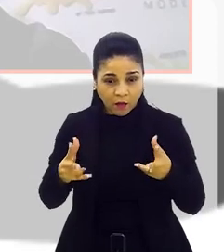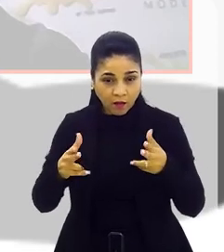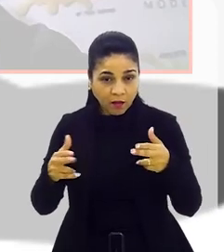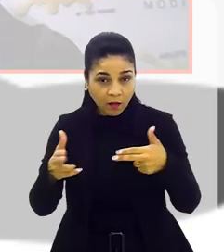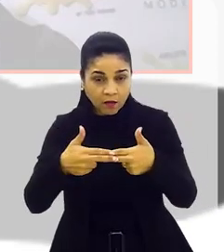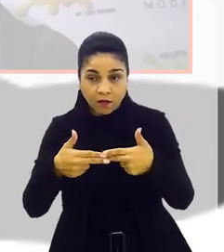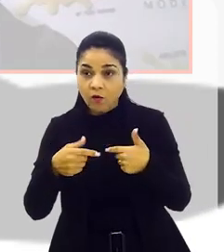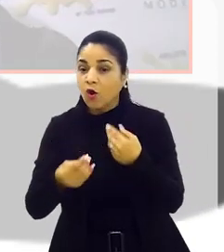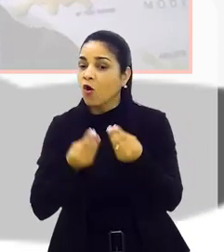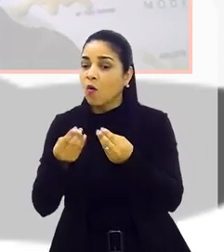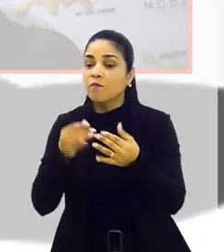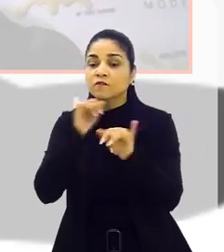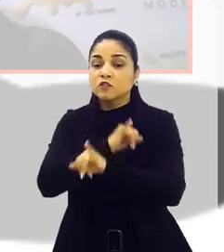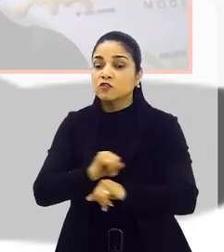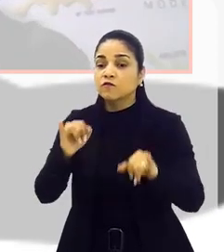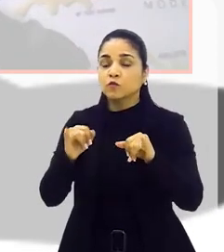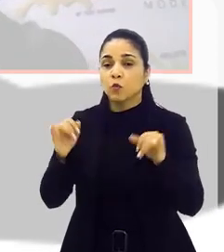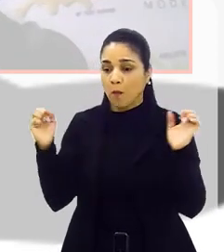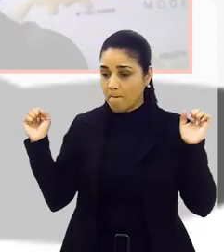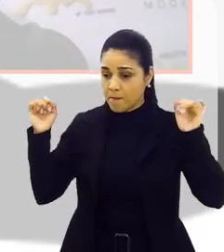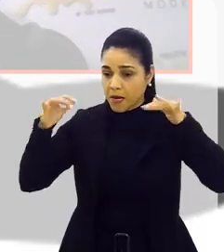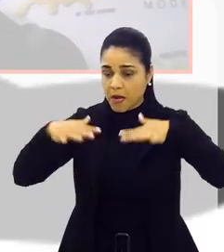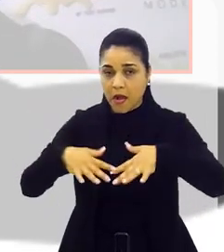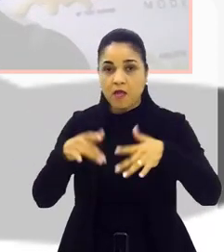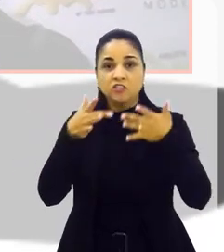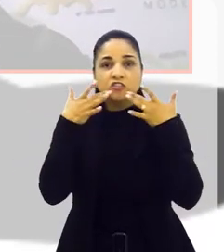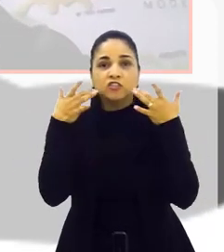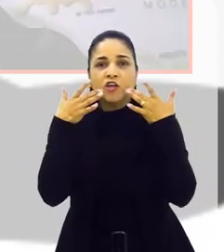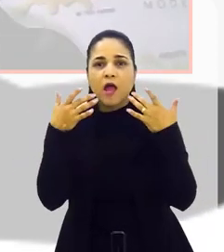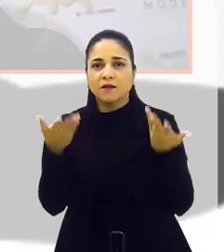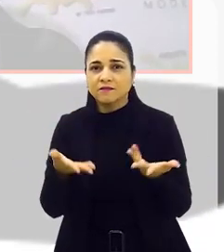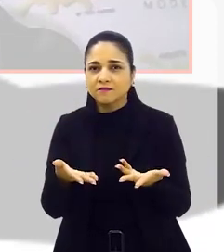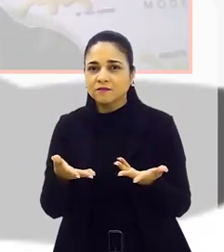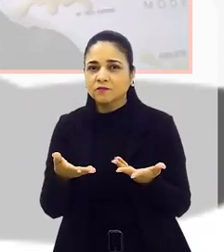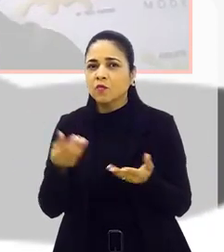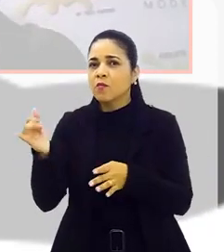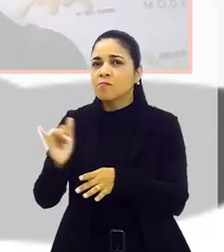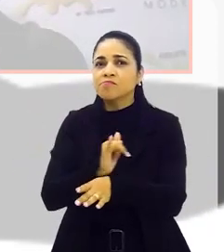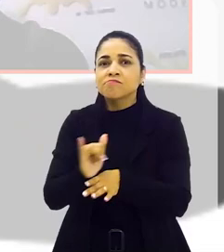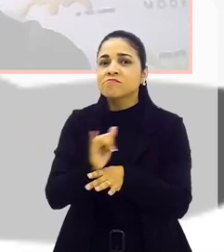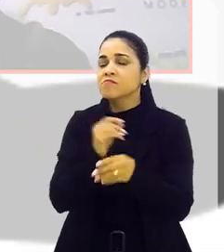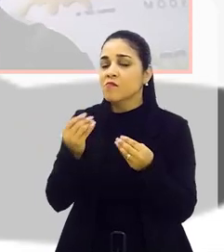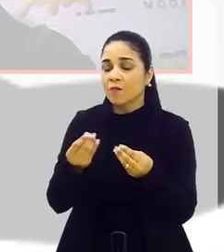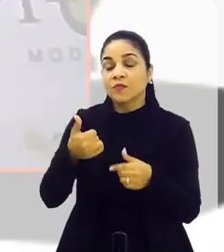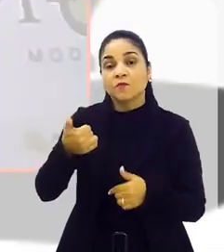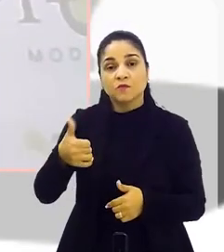corner. Como é que você divulgou para lotar o teatro? Qual o Cláudia, mecanismo que você usou?